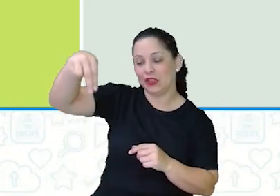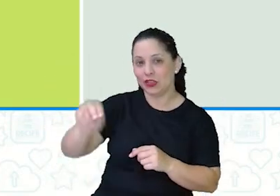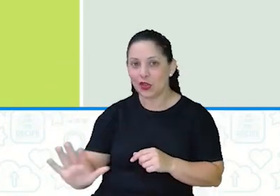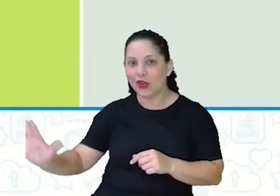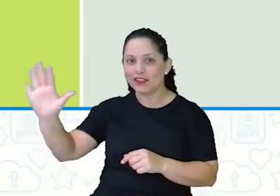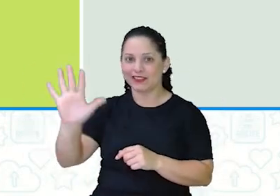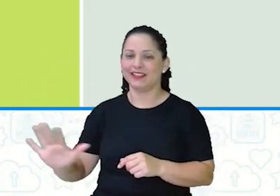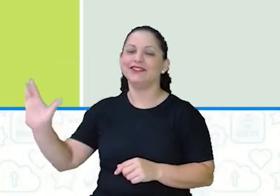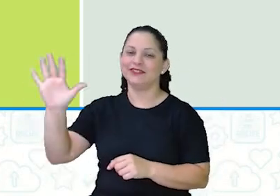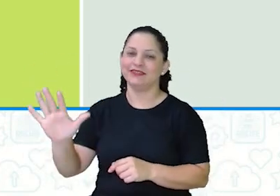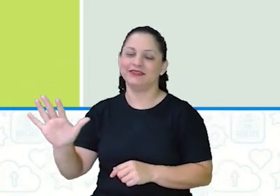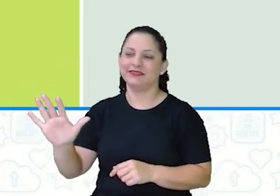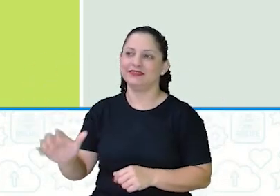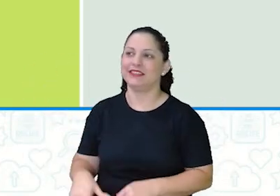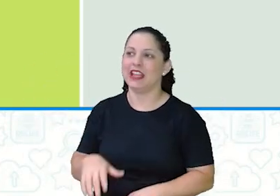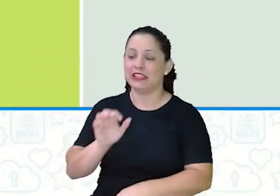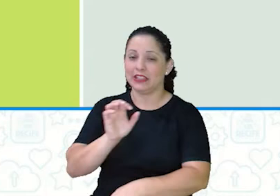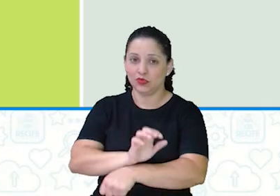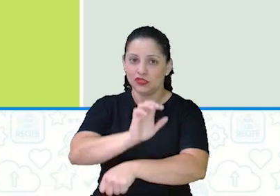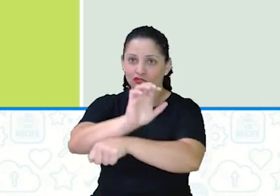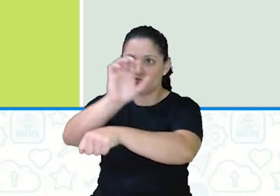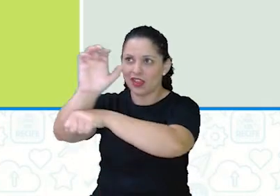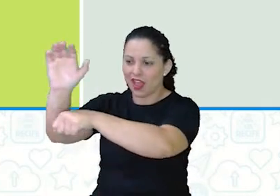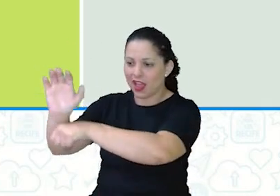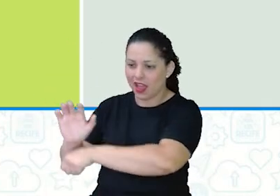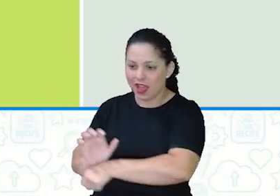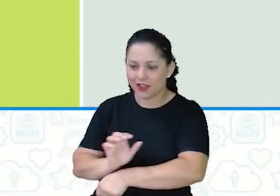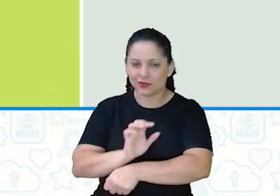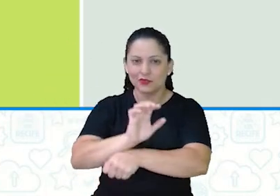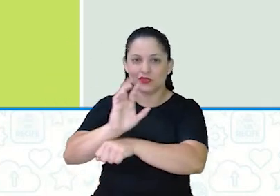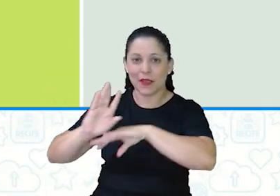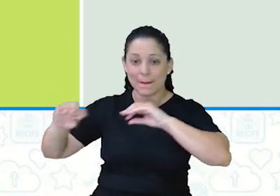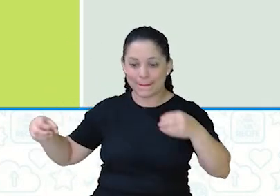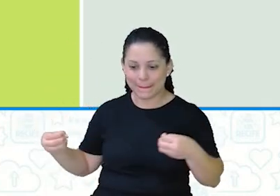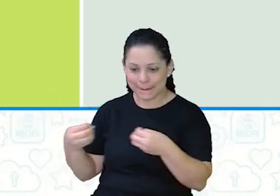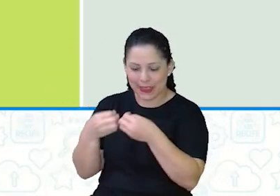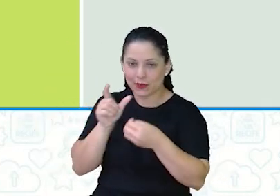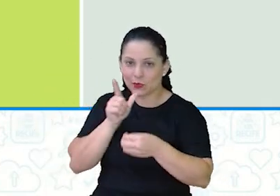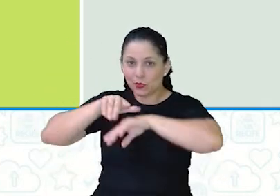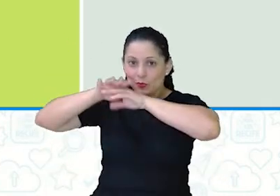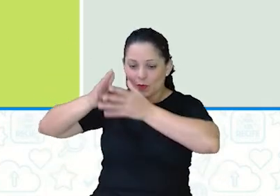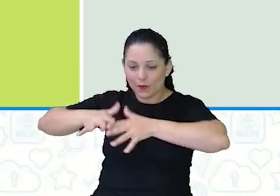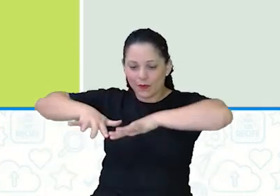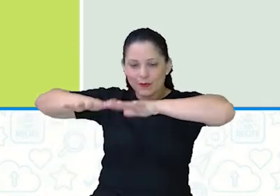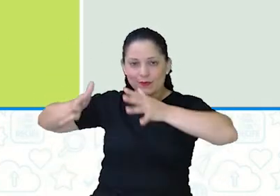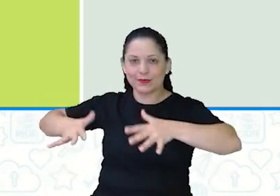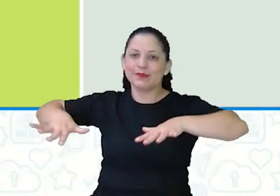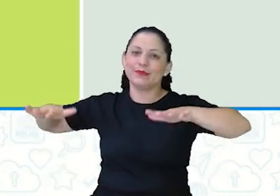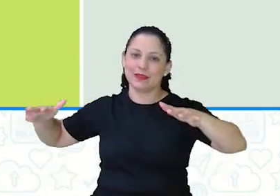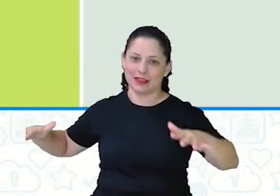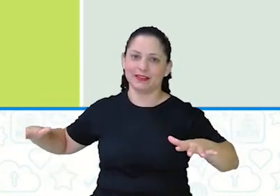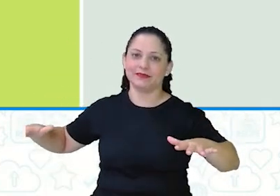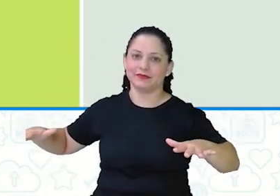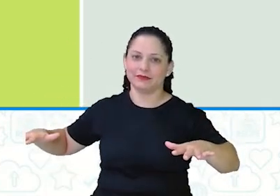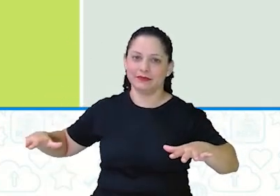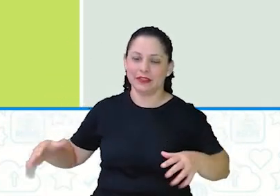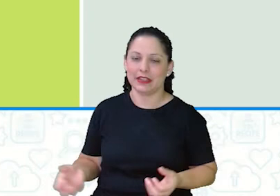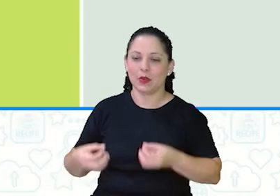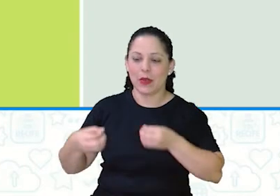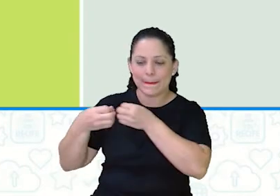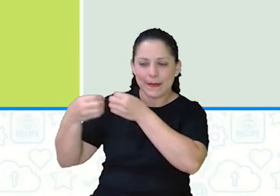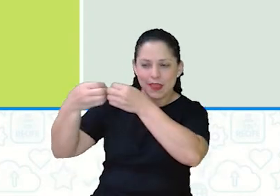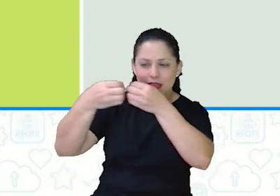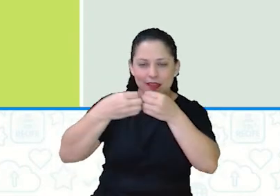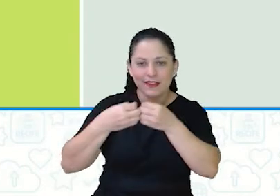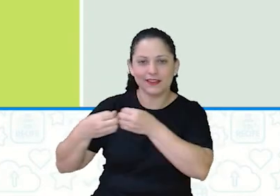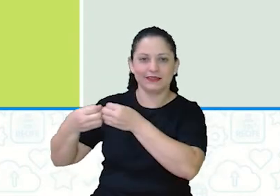seus estados, que são esses aqui, eles são banhados pelo oceano. Então, todos os nossos